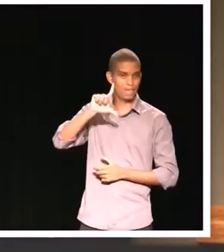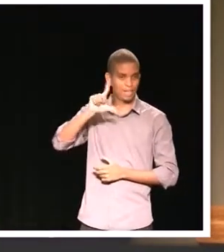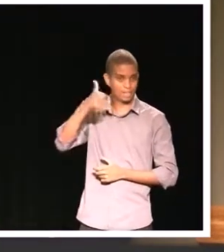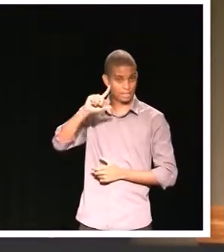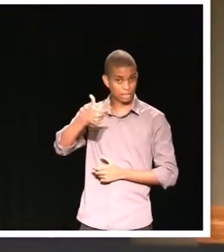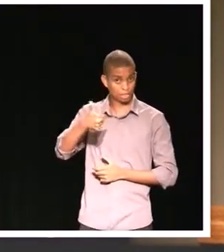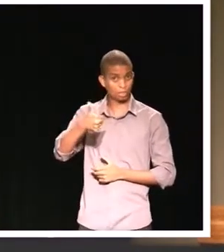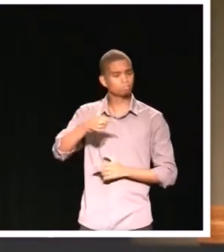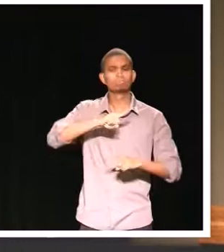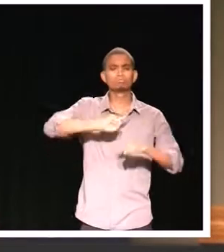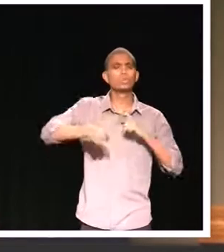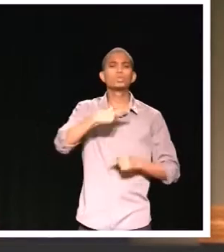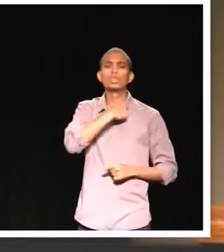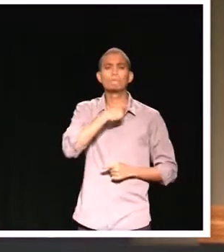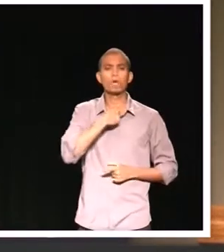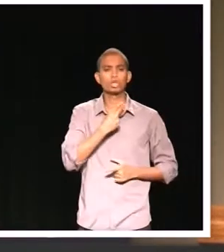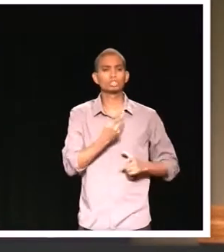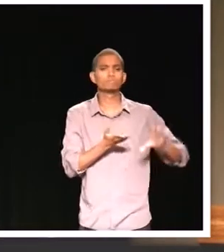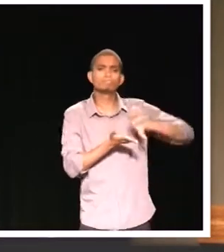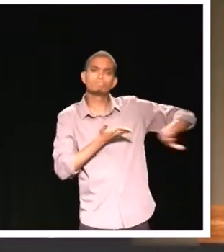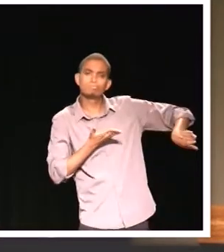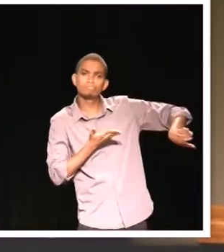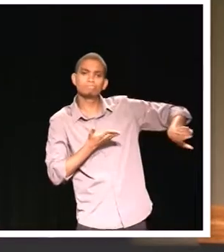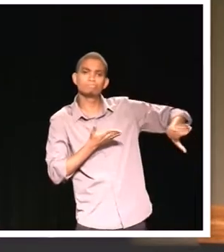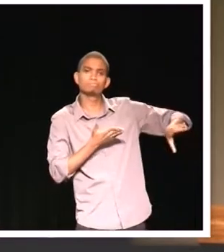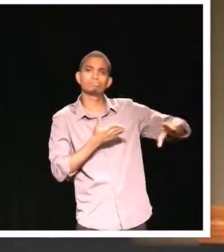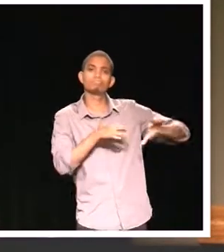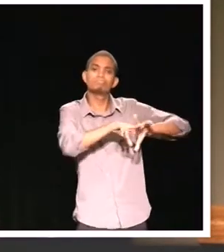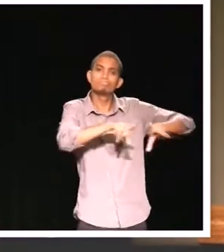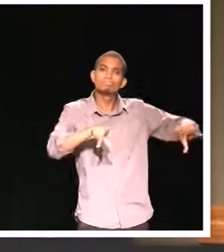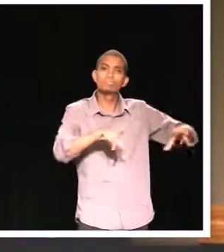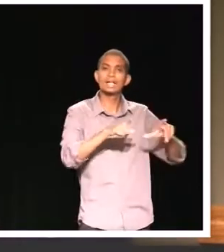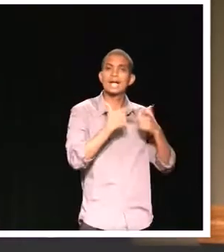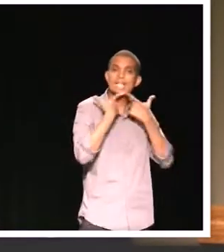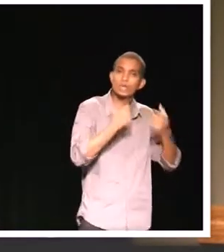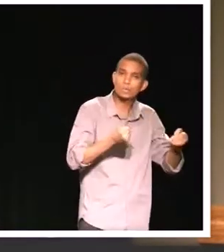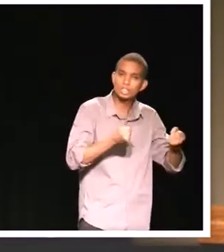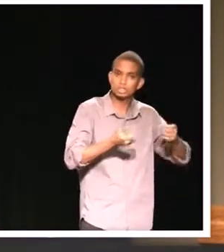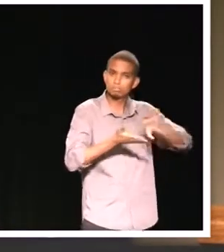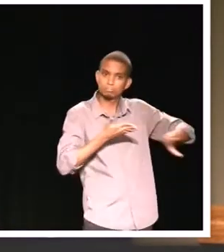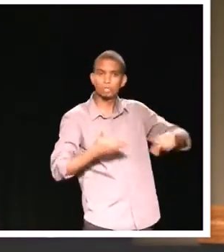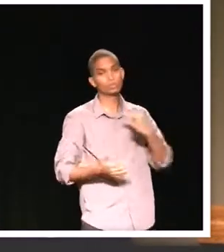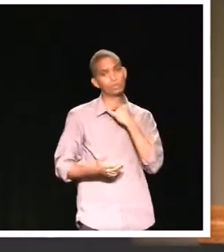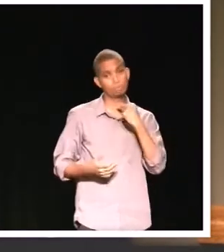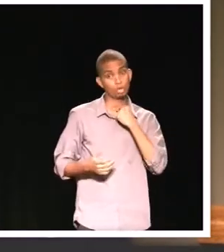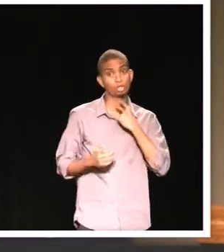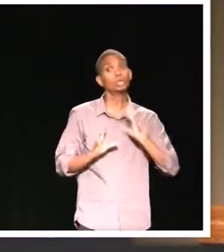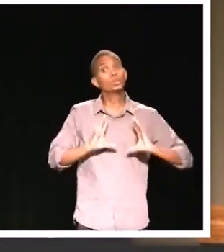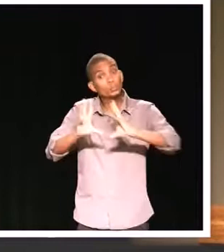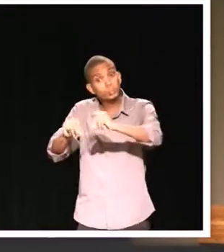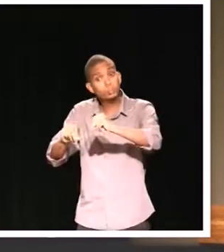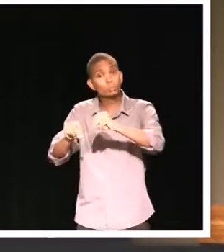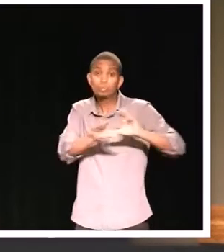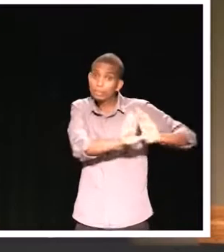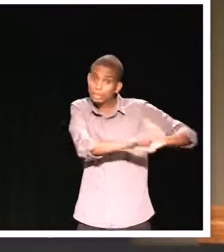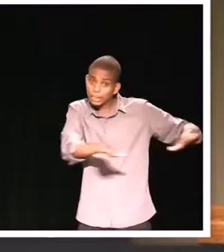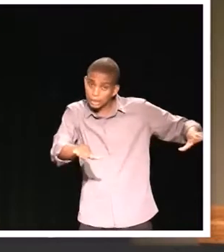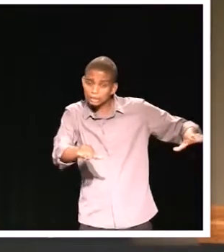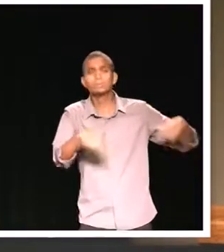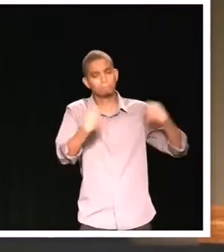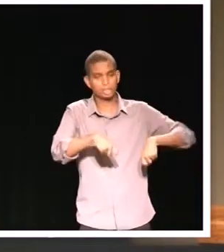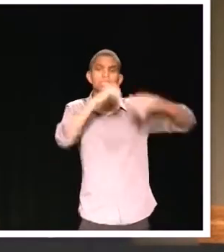proíbem que sejam privadas de suas identidades linguísticas. Todas as crianças devem ser